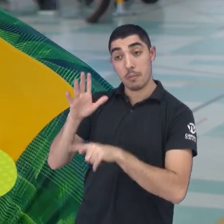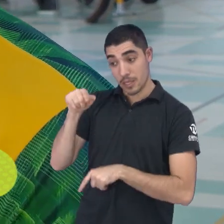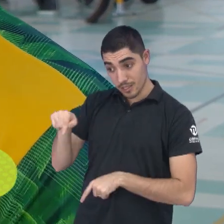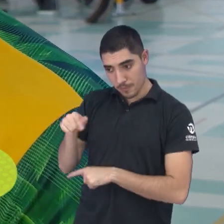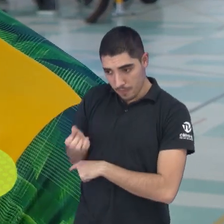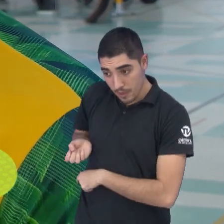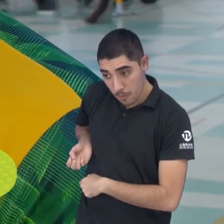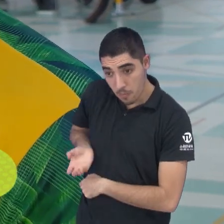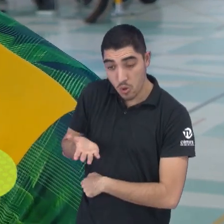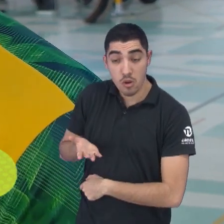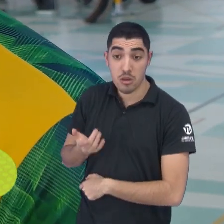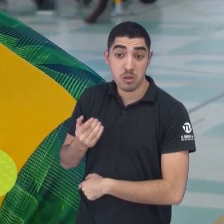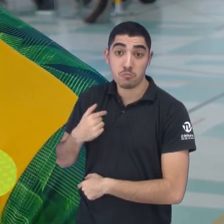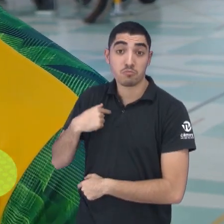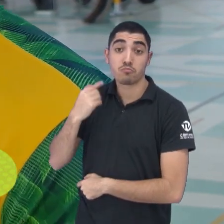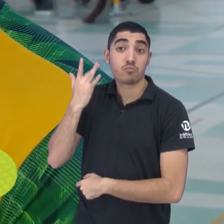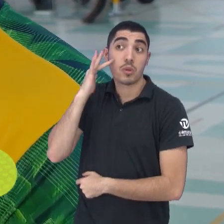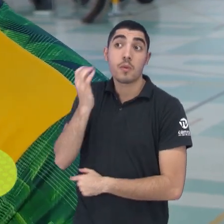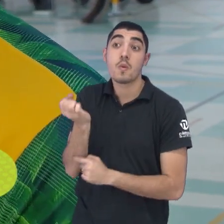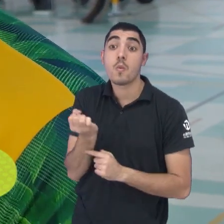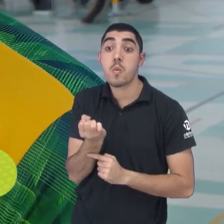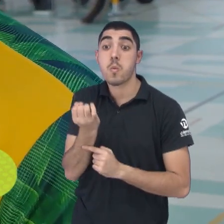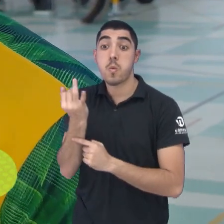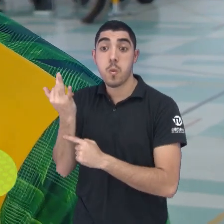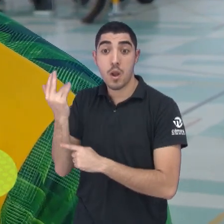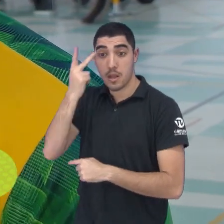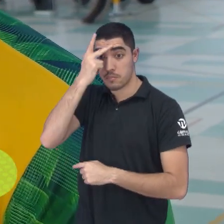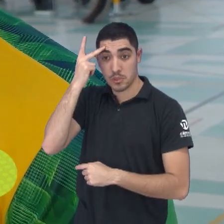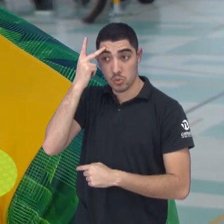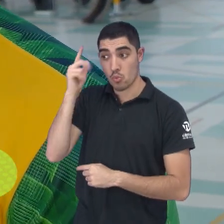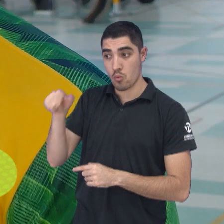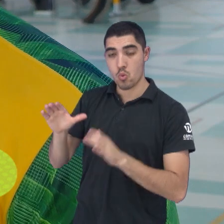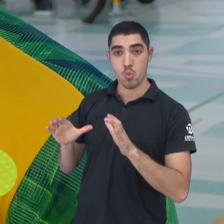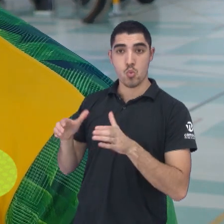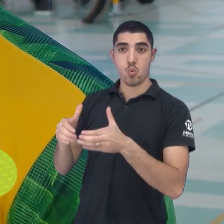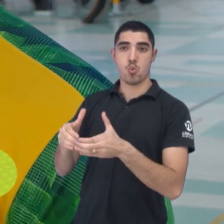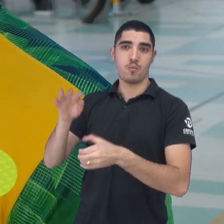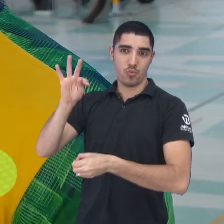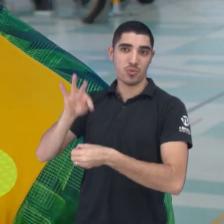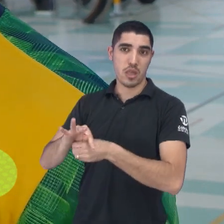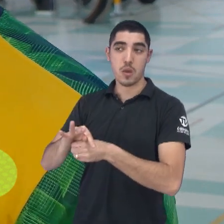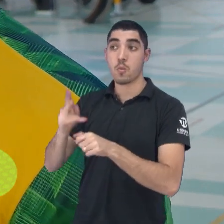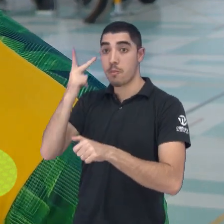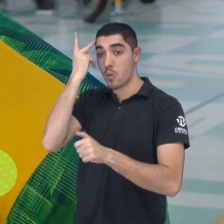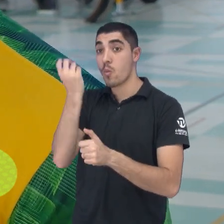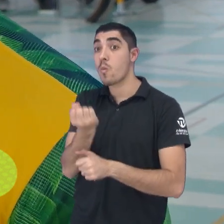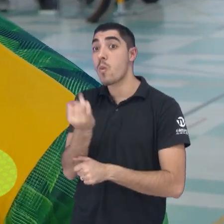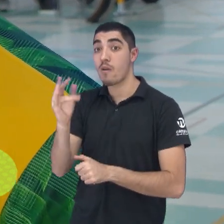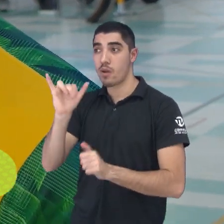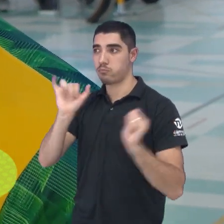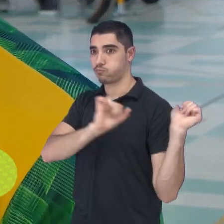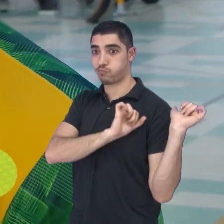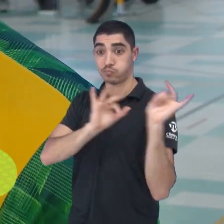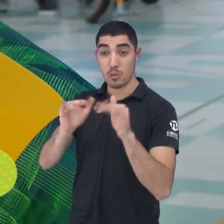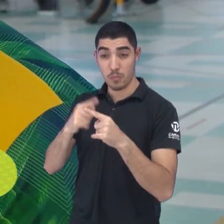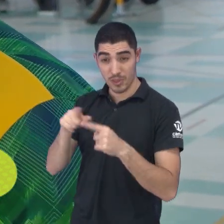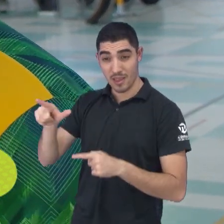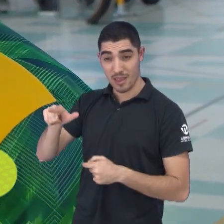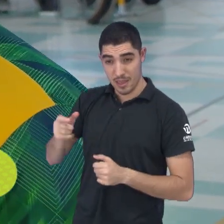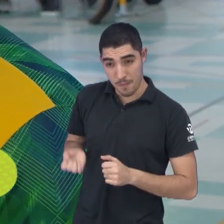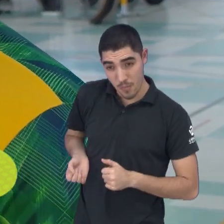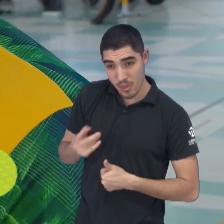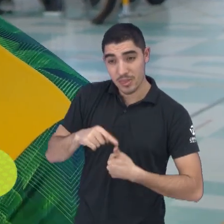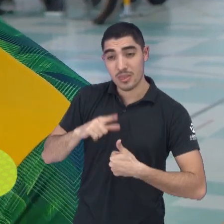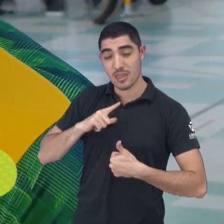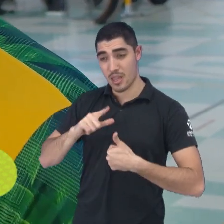tem a certeza do número de pessoas que vão compor a delegação ali, porque é um número muito grande na bocha, porque tem os assistentes